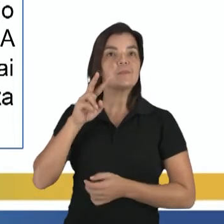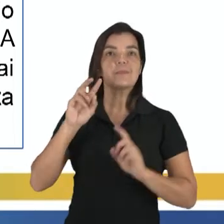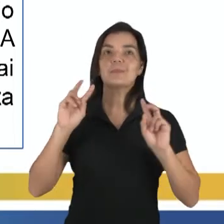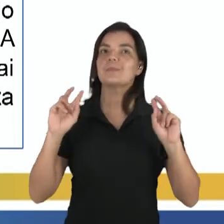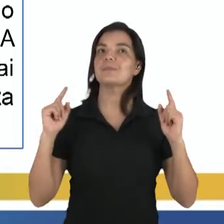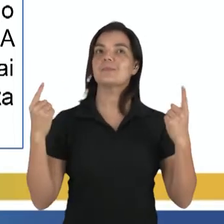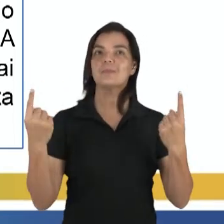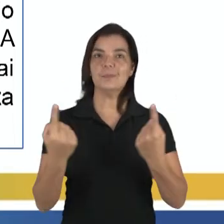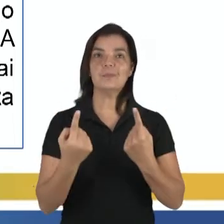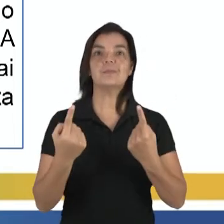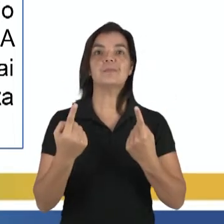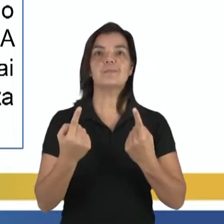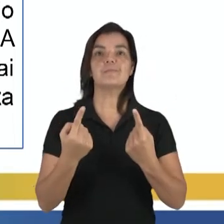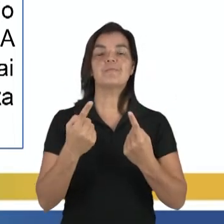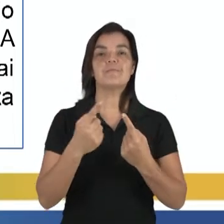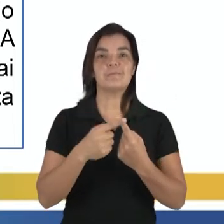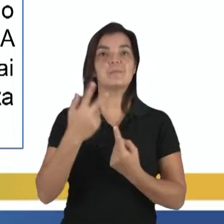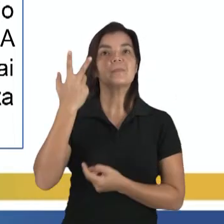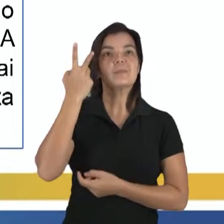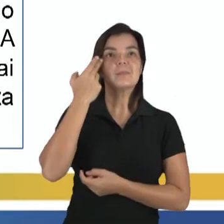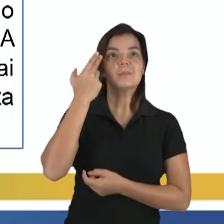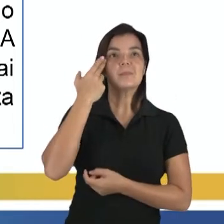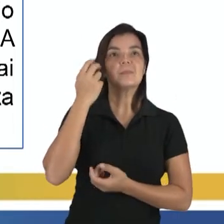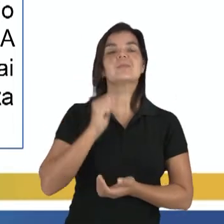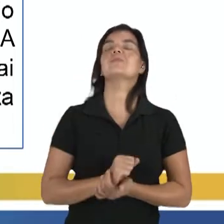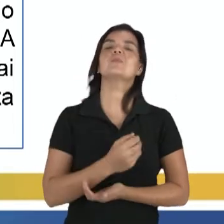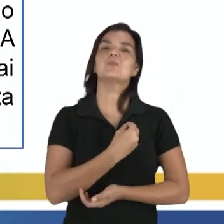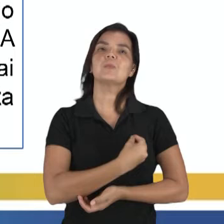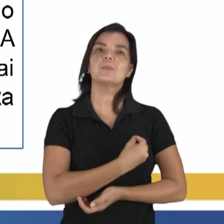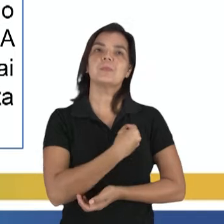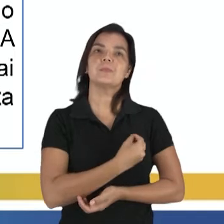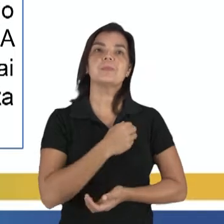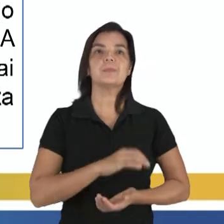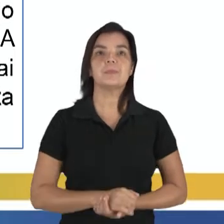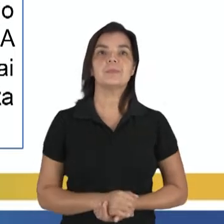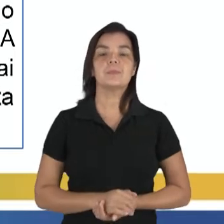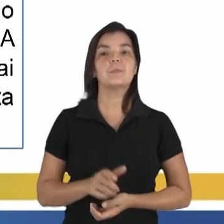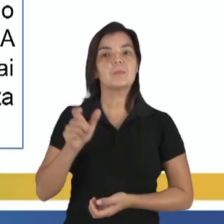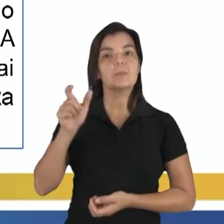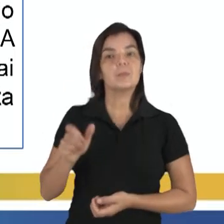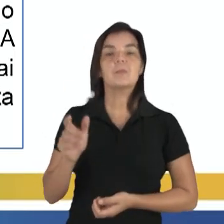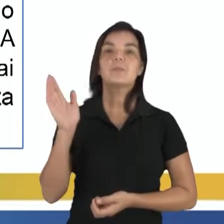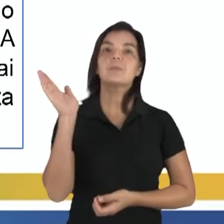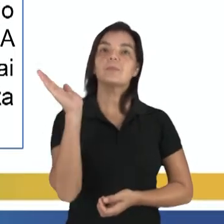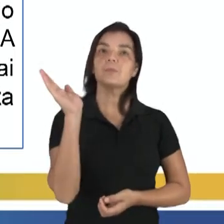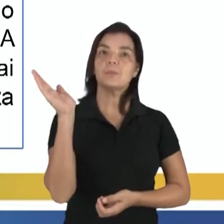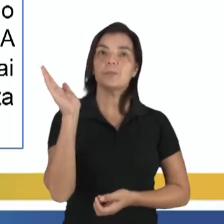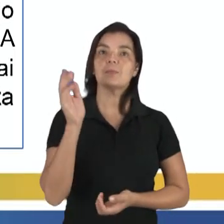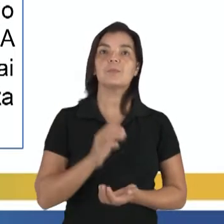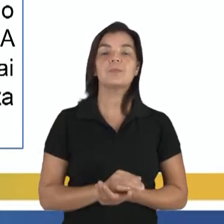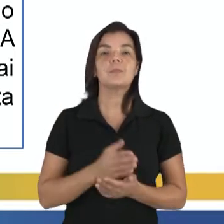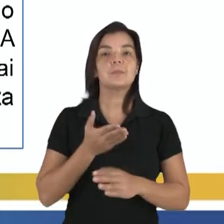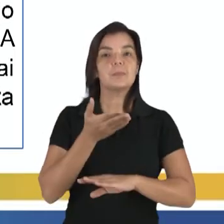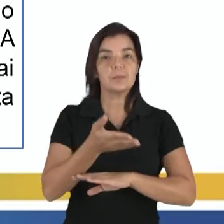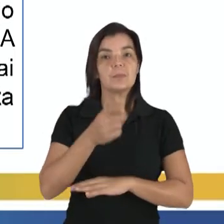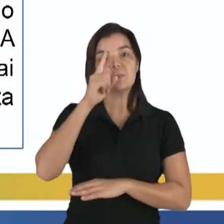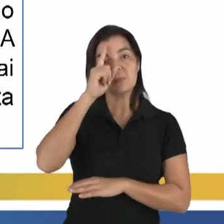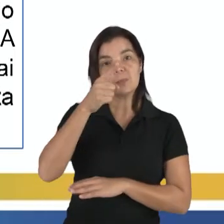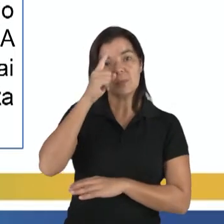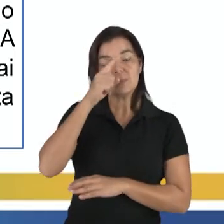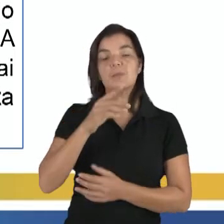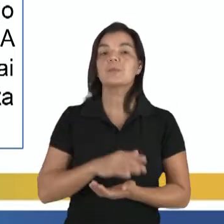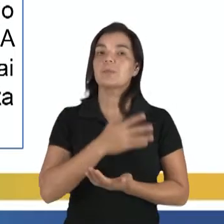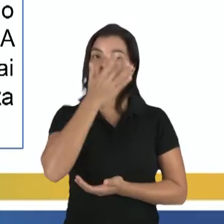para os lados, a reassegurar-se da naturalidade de sua presença ali. A meu lado, o garçom encaminha a